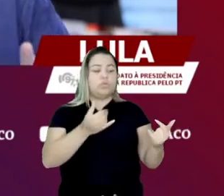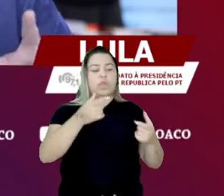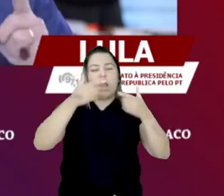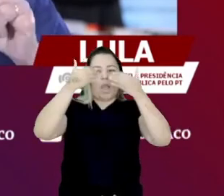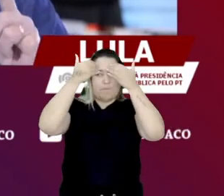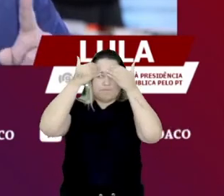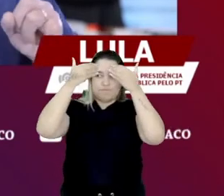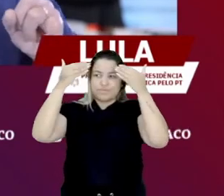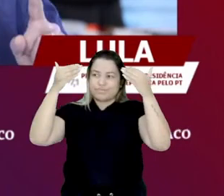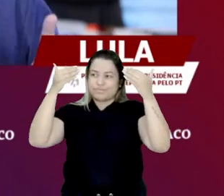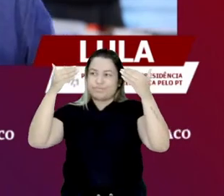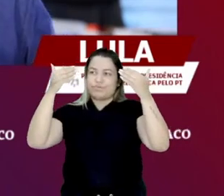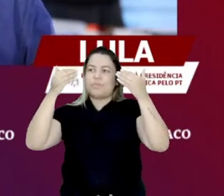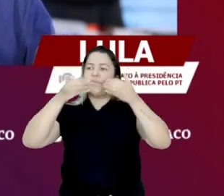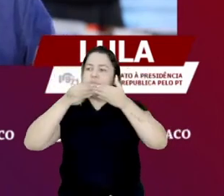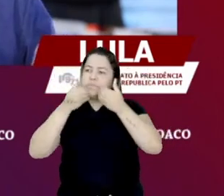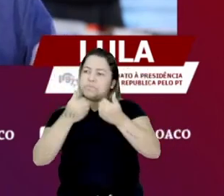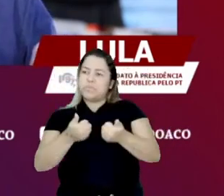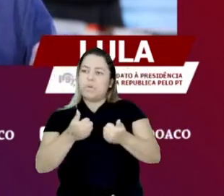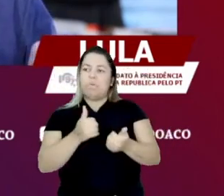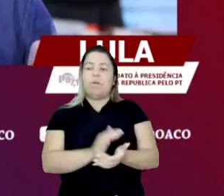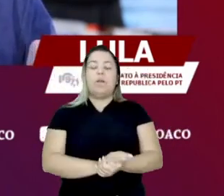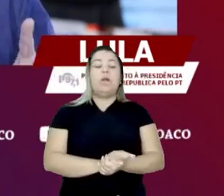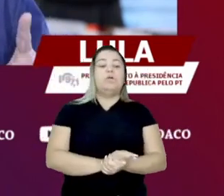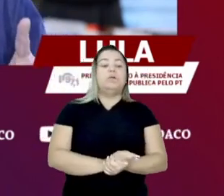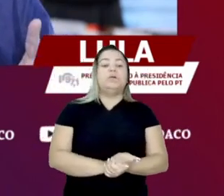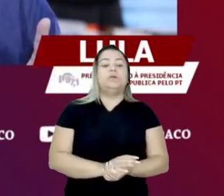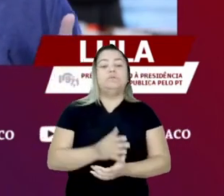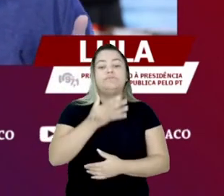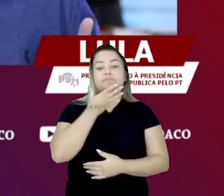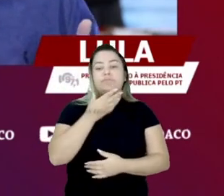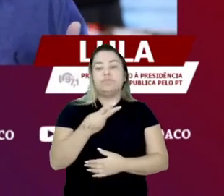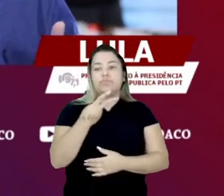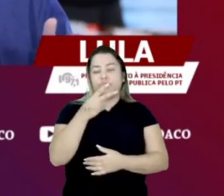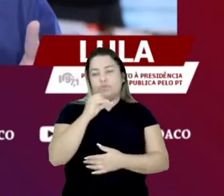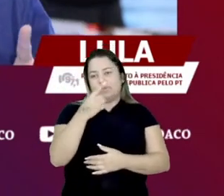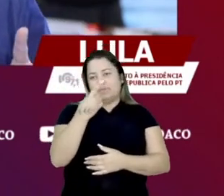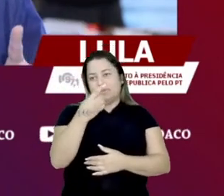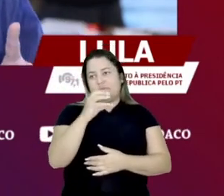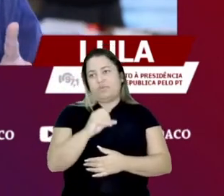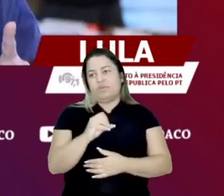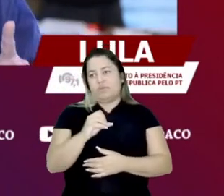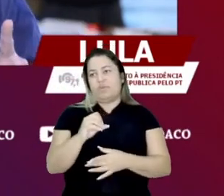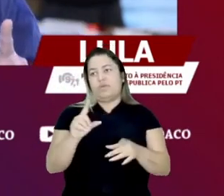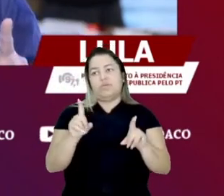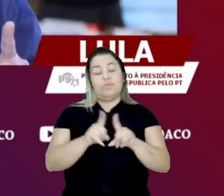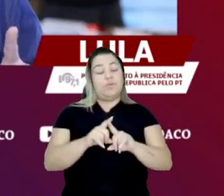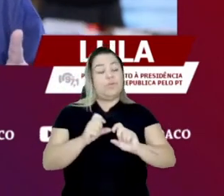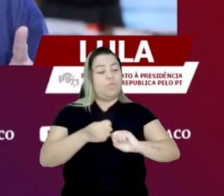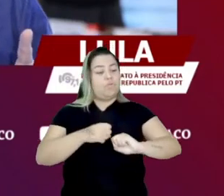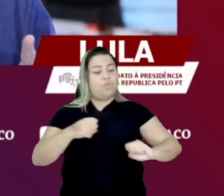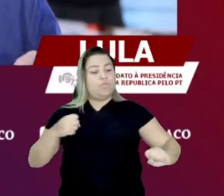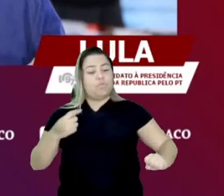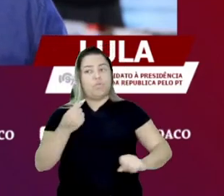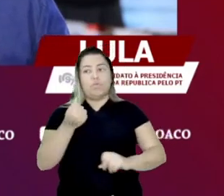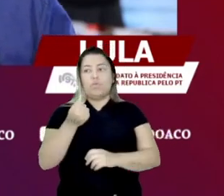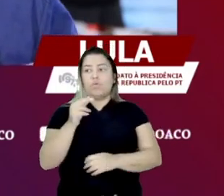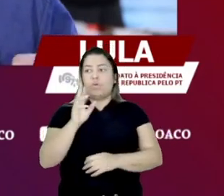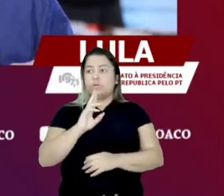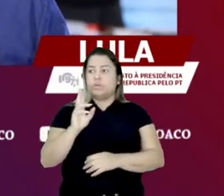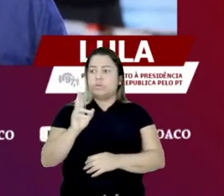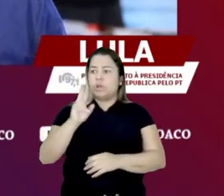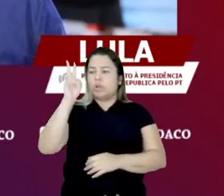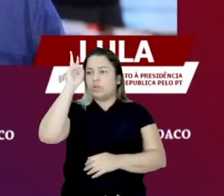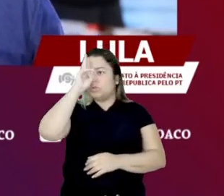do capitalismo mundial. Veja, não foi em Nova York, não foi em Tóquio, foi efetivamente em